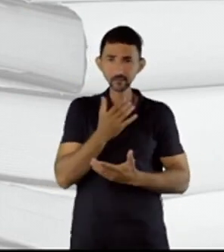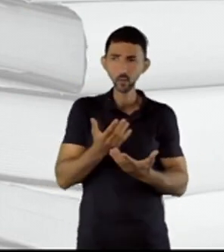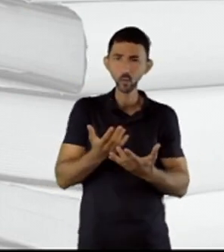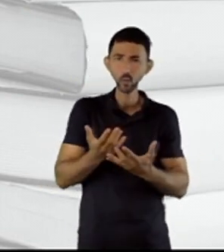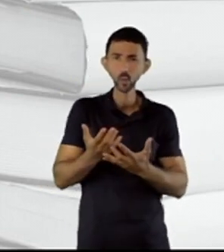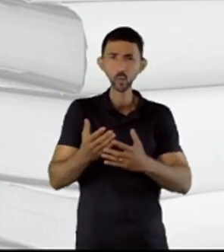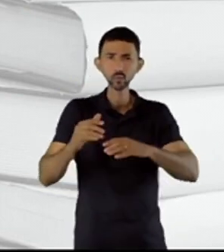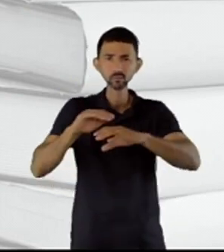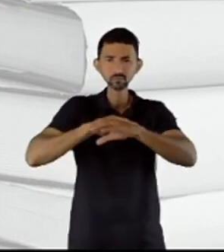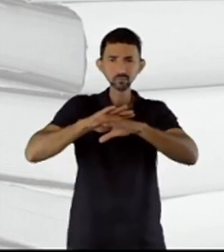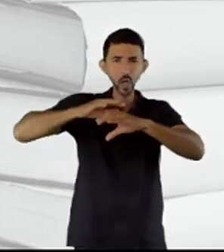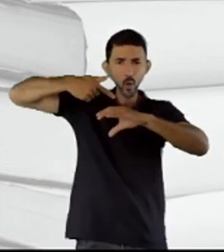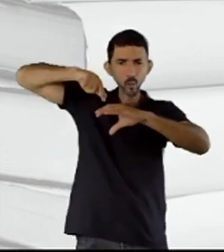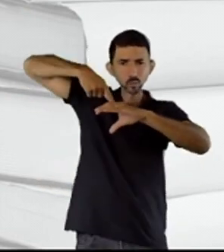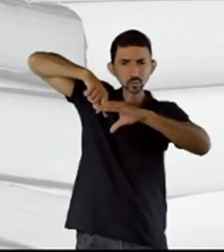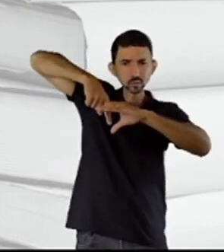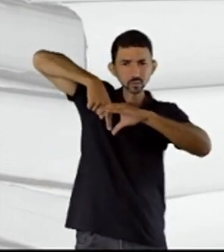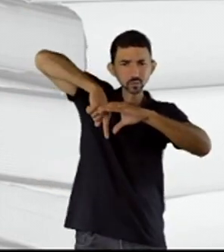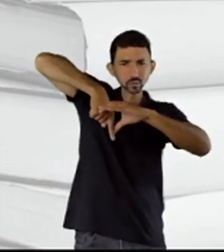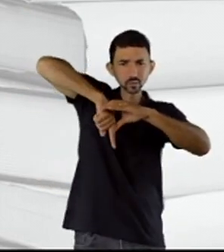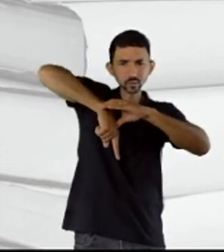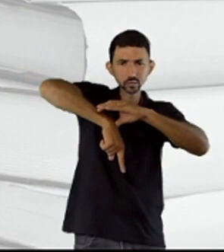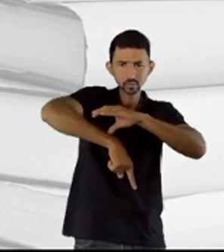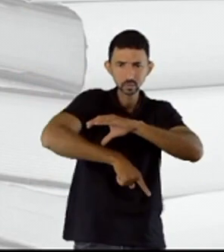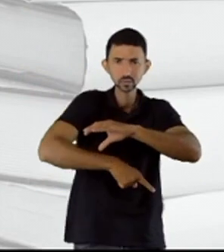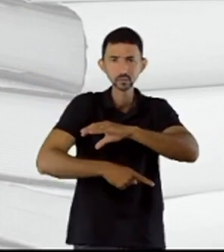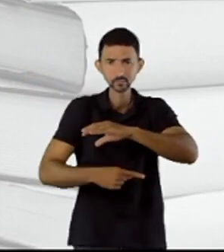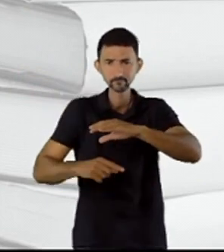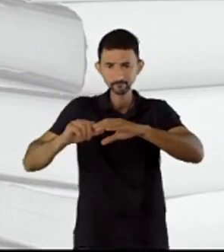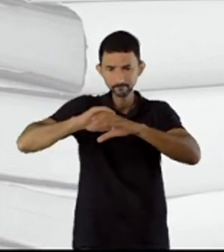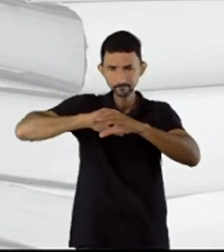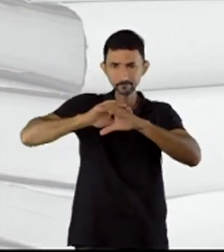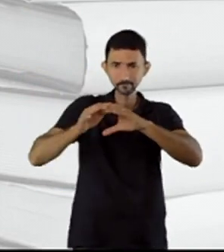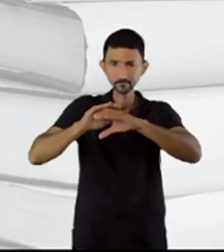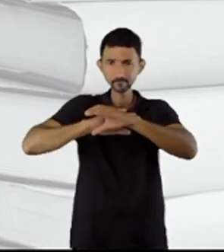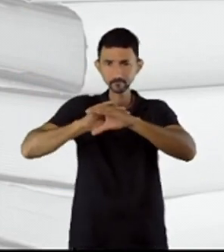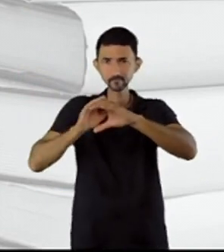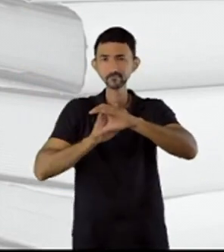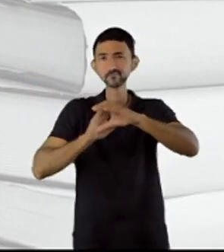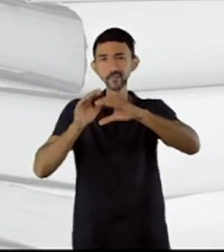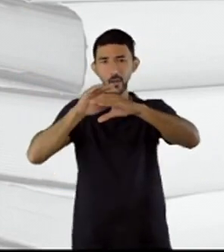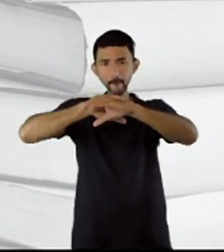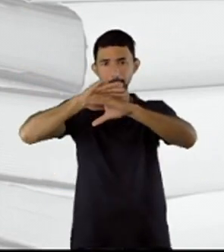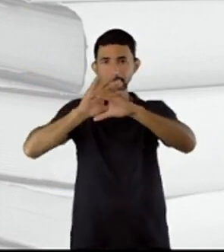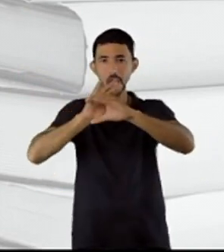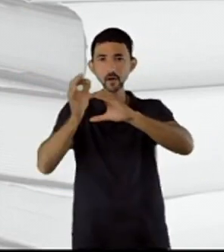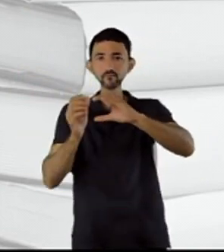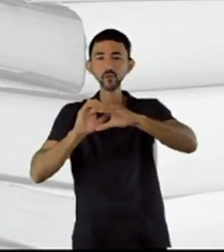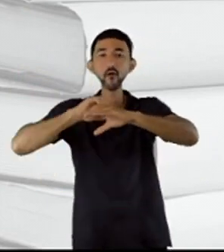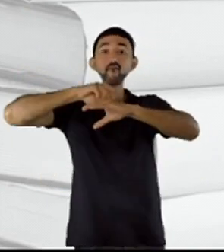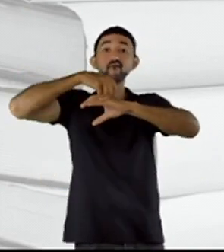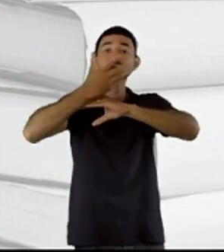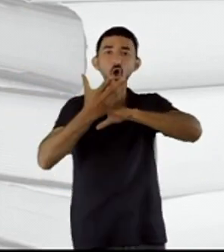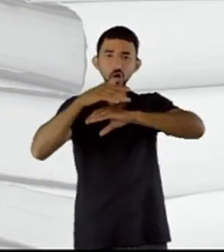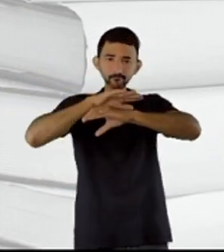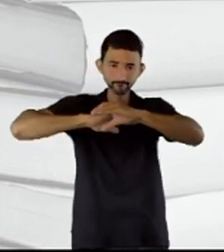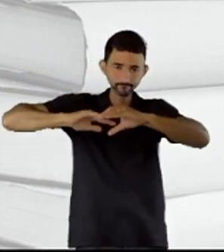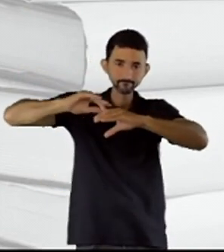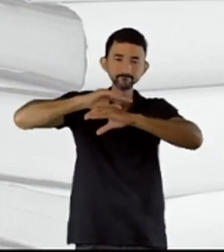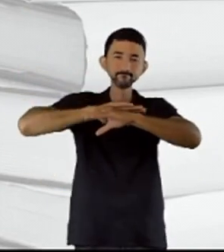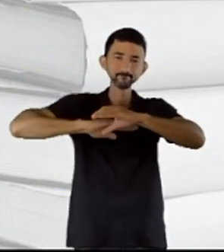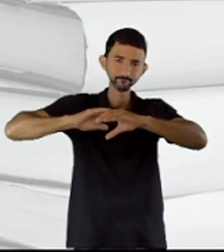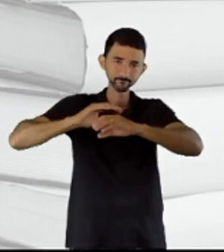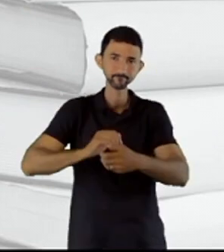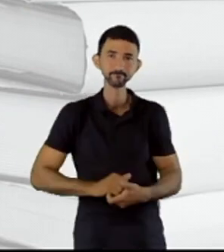Mesmo com toda essa profundidade, a crosta terrestre é apenas a casca do planeta, é a parte mais externa do nosso